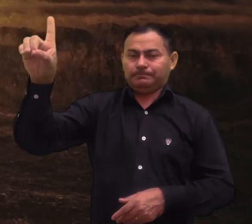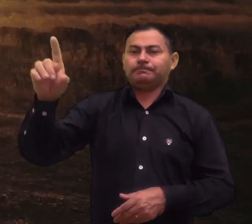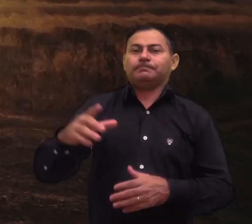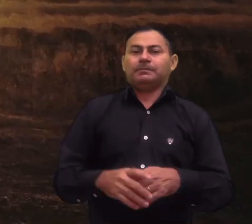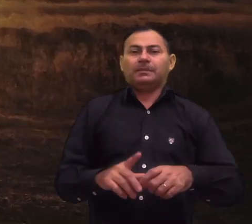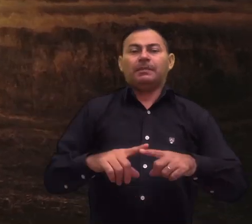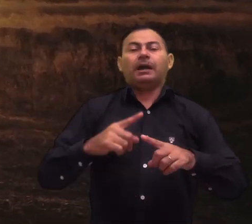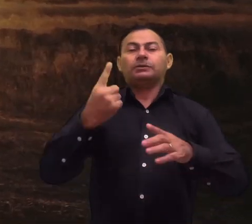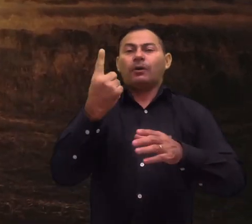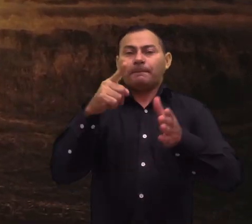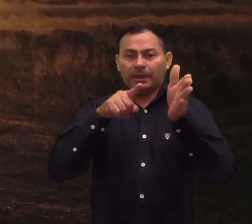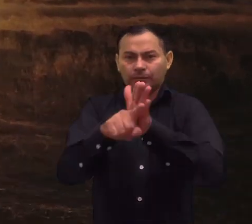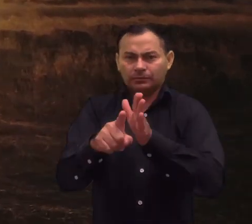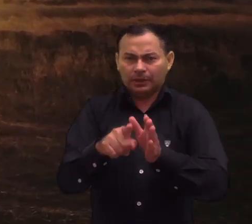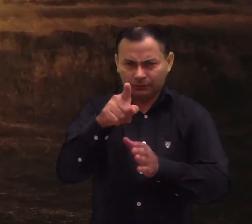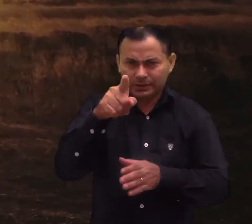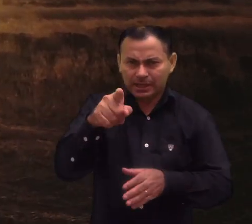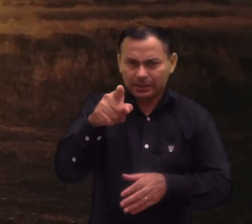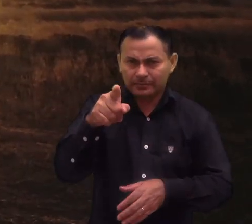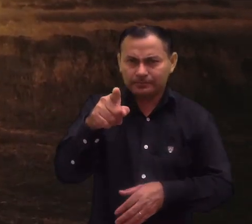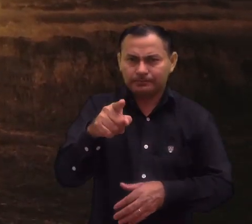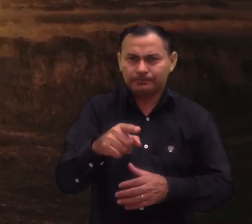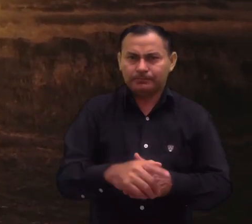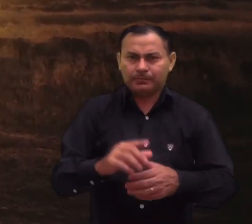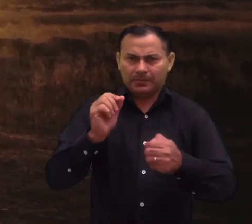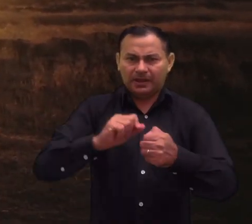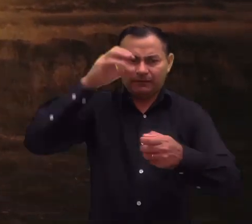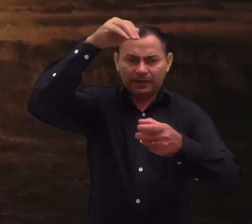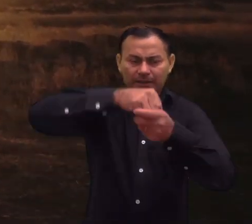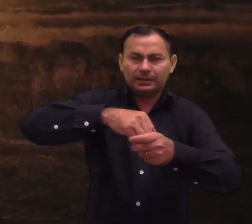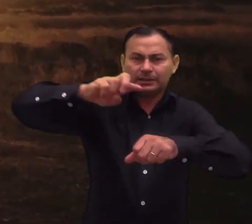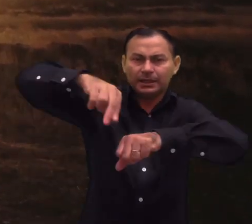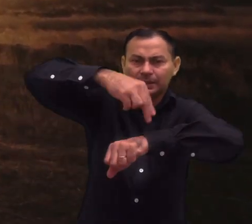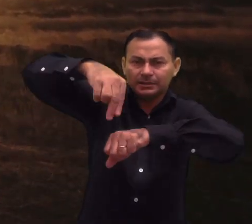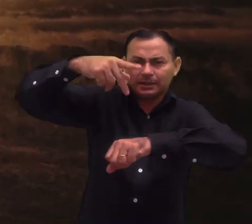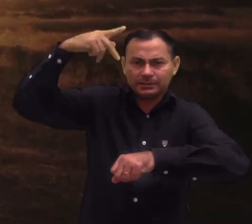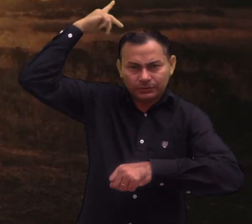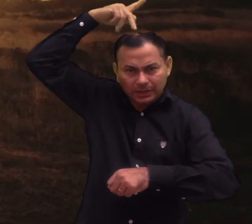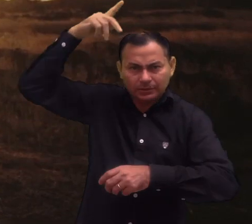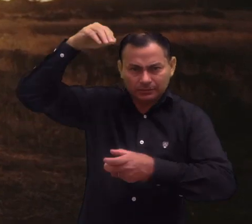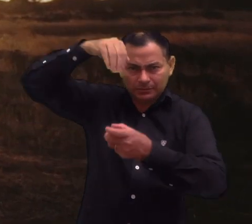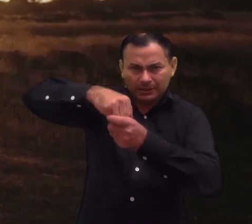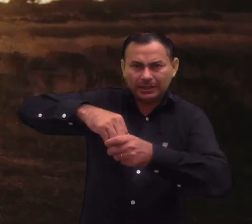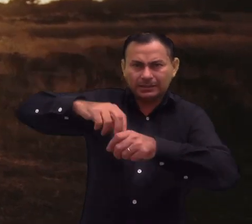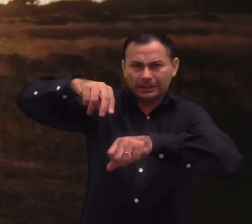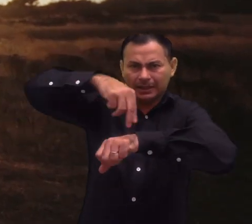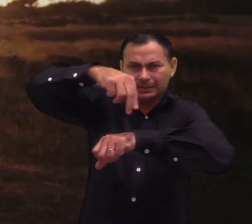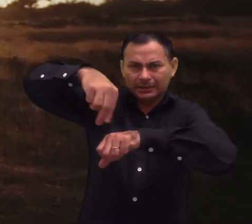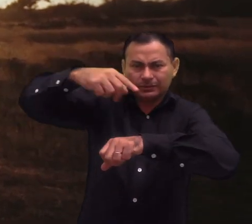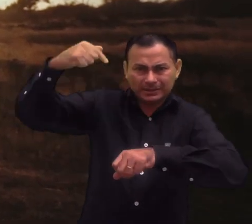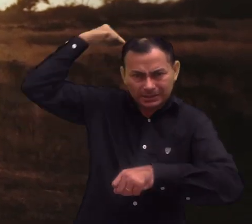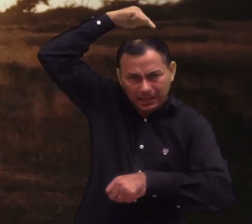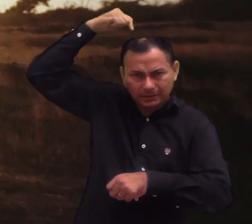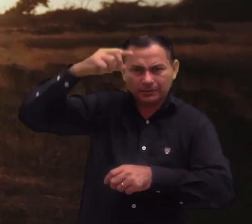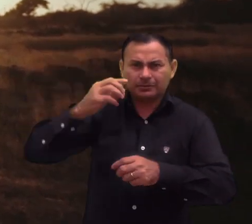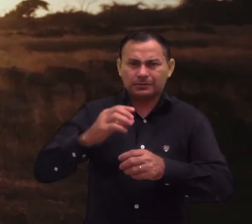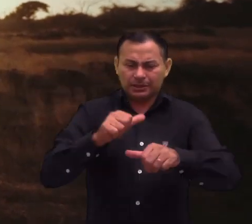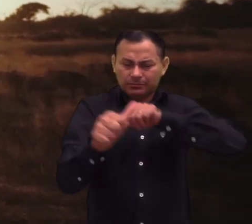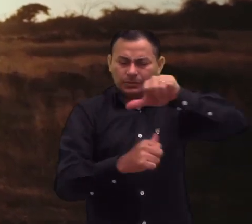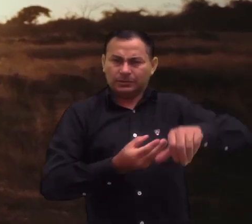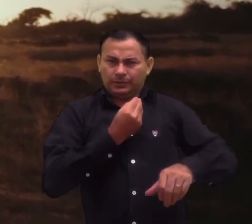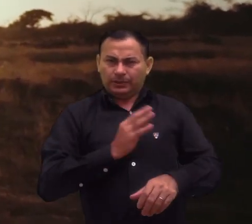de Deus. Mais uma pergunta. Você faz parte desta nação santa? Você nasceu de